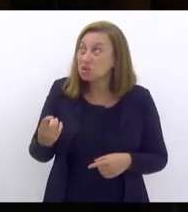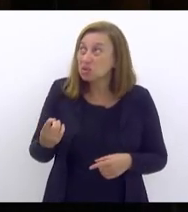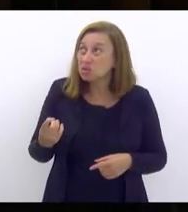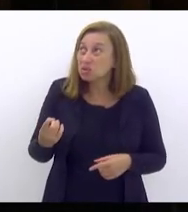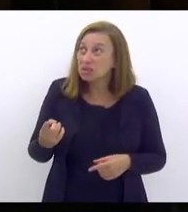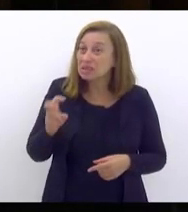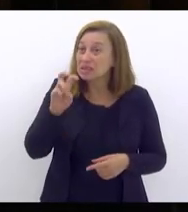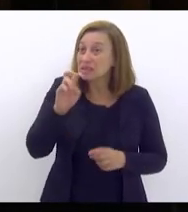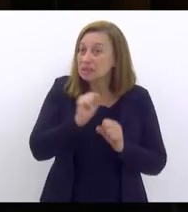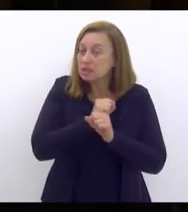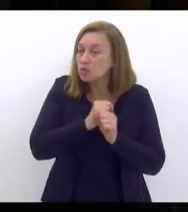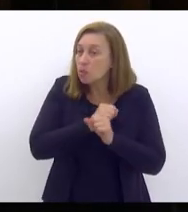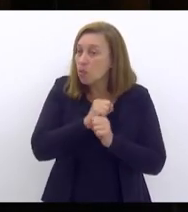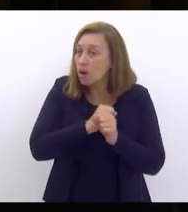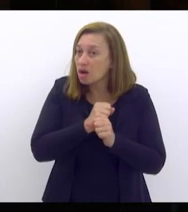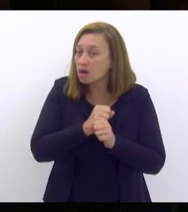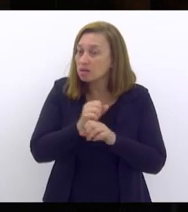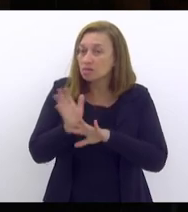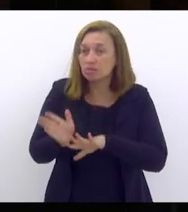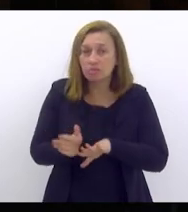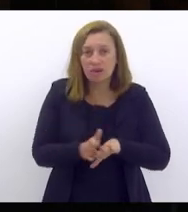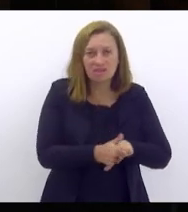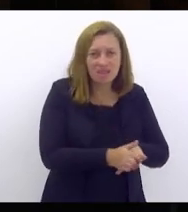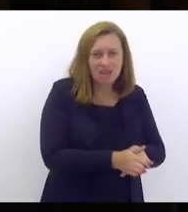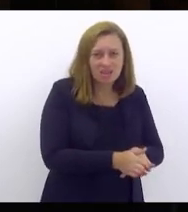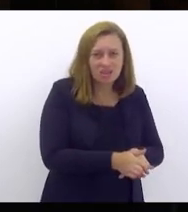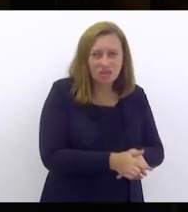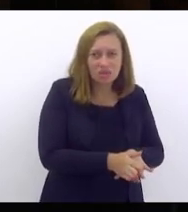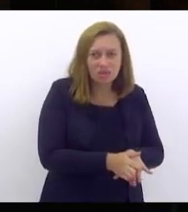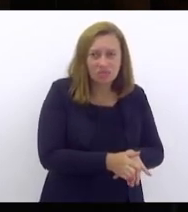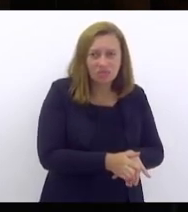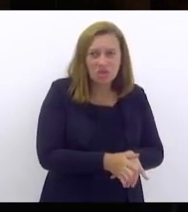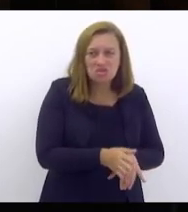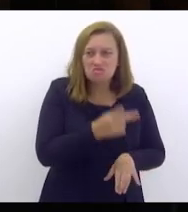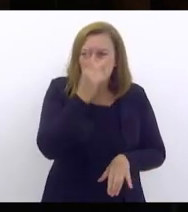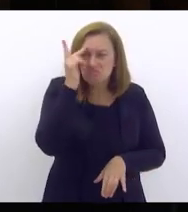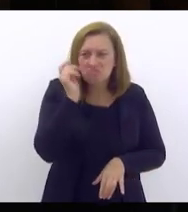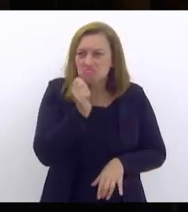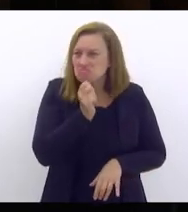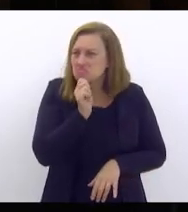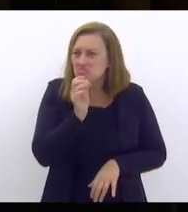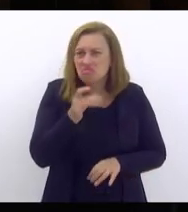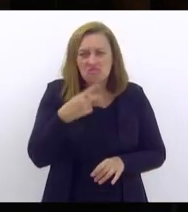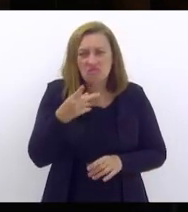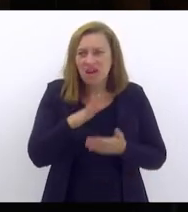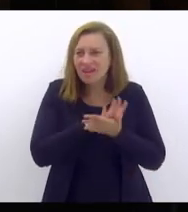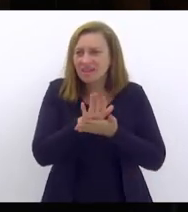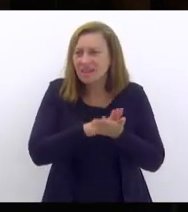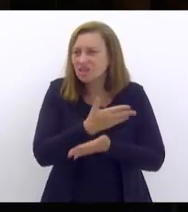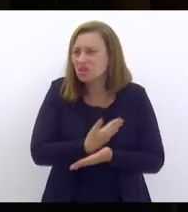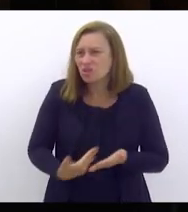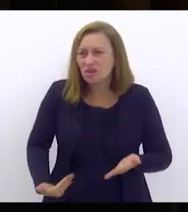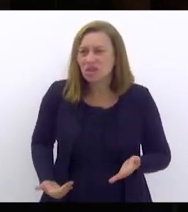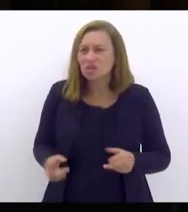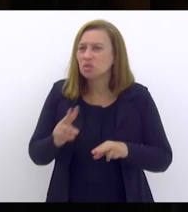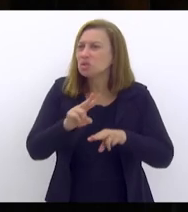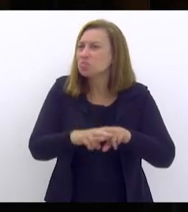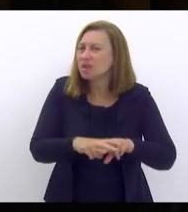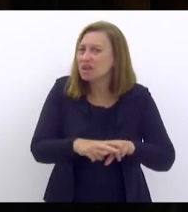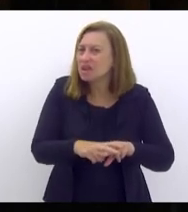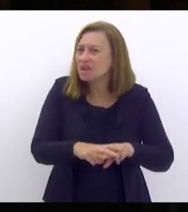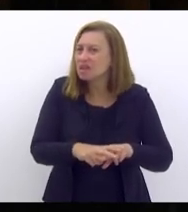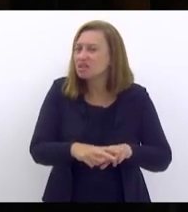depois de 5 anos passados da intervenção, ninguém fala nem mais sobre os governadores que foram presos, que